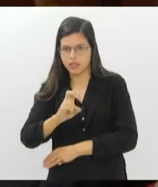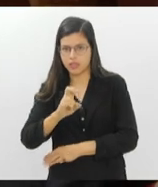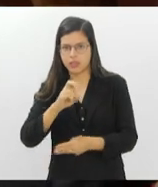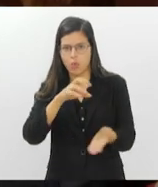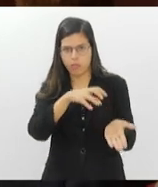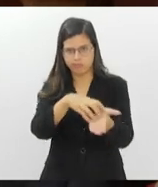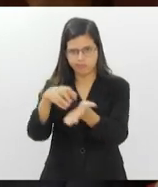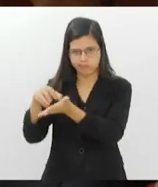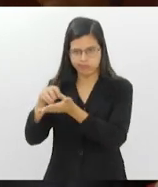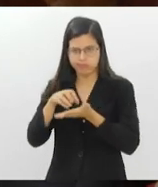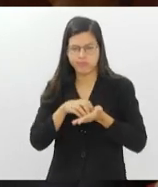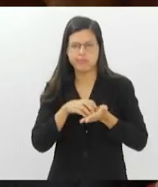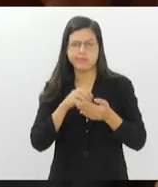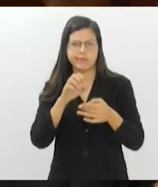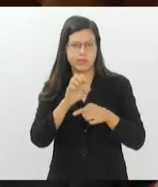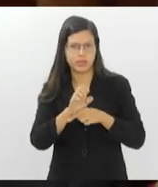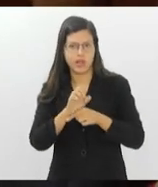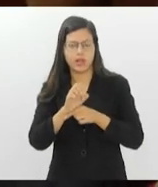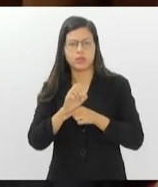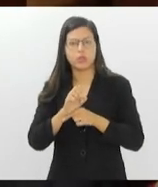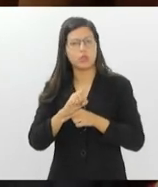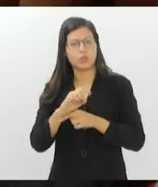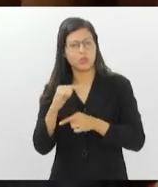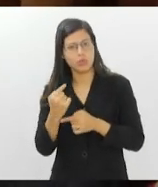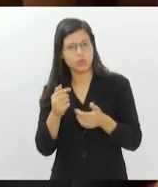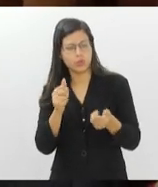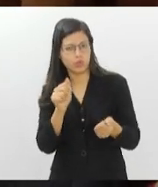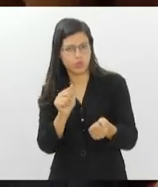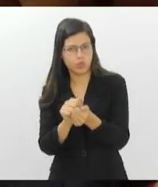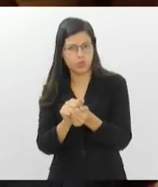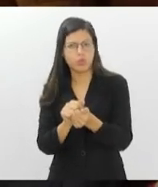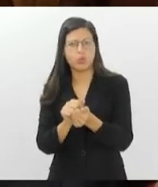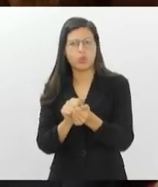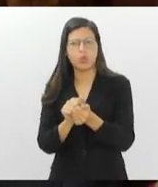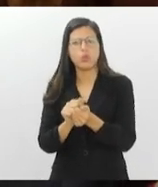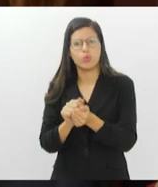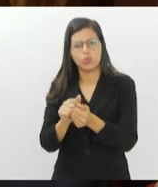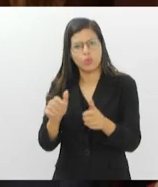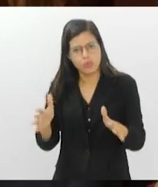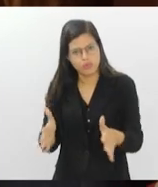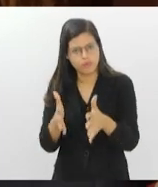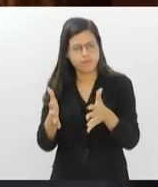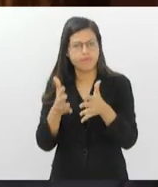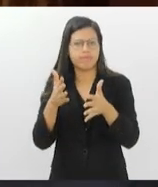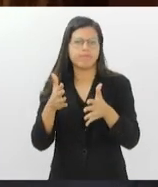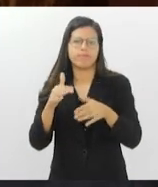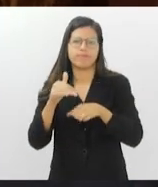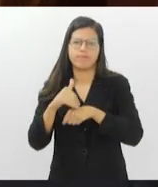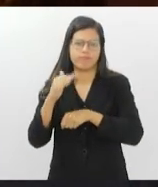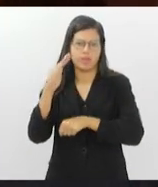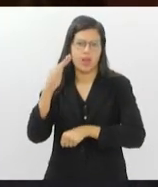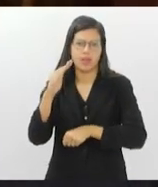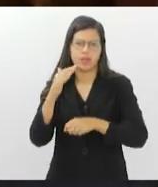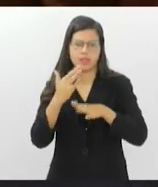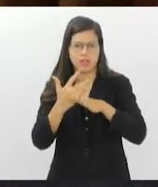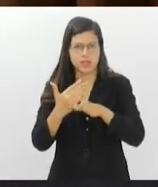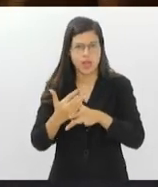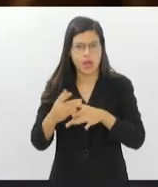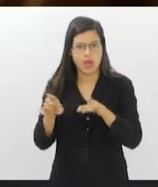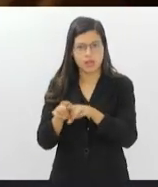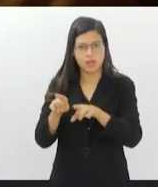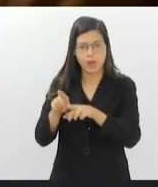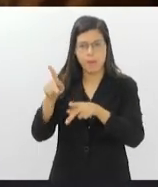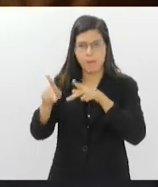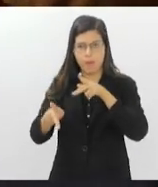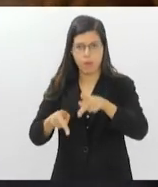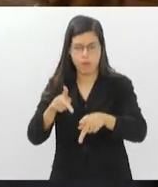estado, então eu acho que juntos o poder de convencimento é maior para que os municípios, a população e